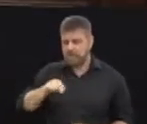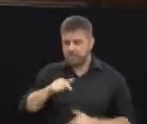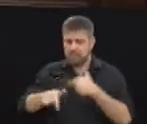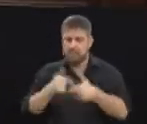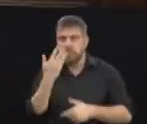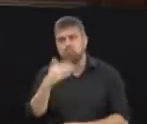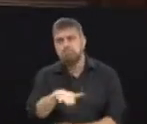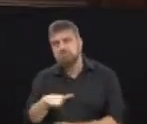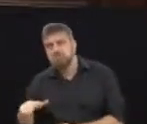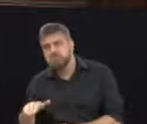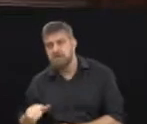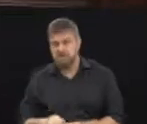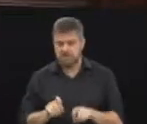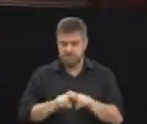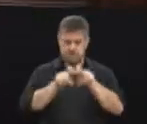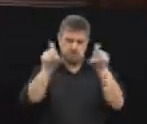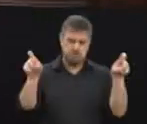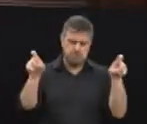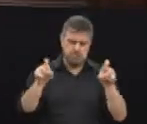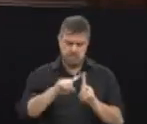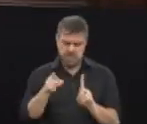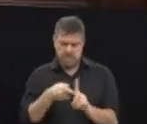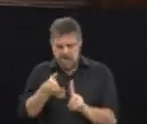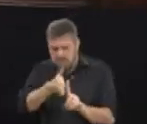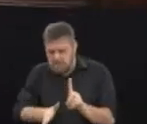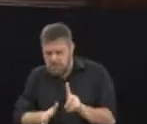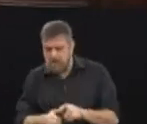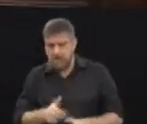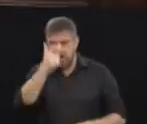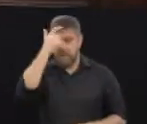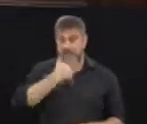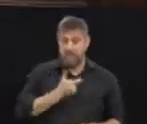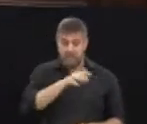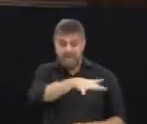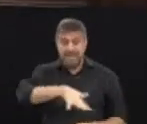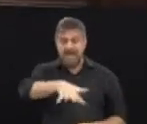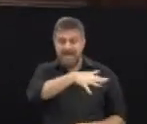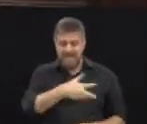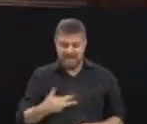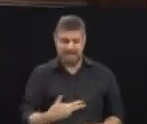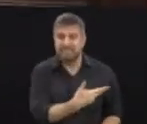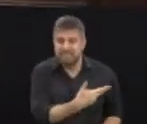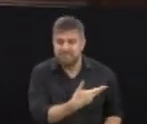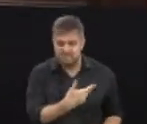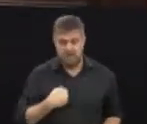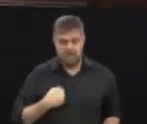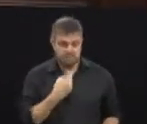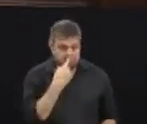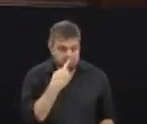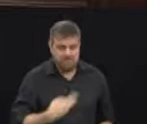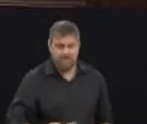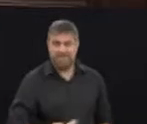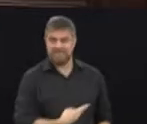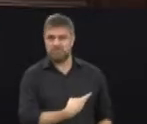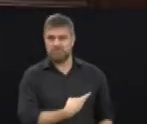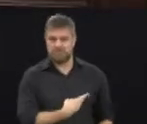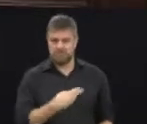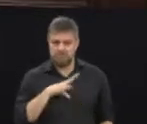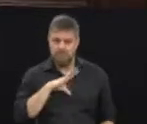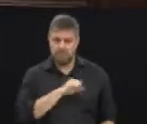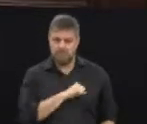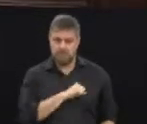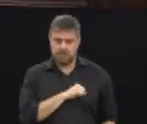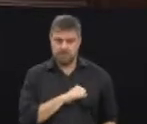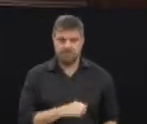vai atuar na pediatria, ou na ginecologia obstetrícia, ou na área clínica, ou na área cirúrgica. Eu optei pela área cirúrgica.